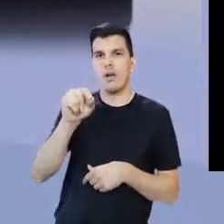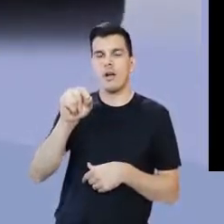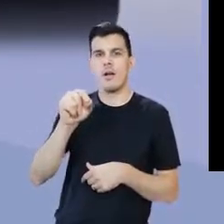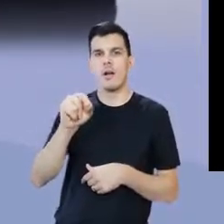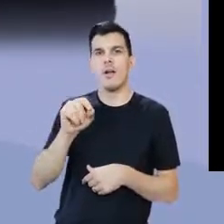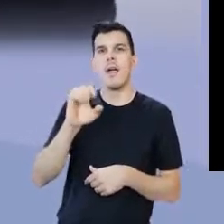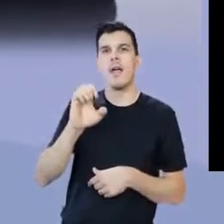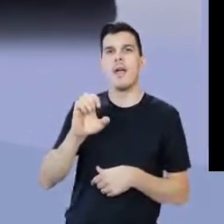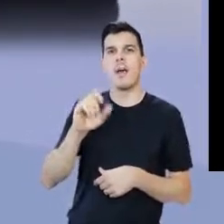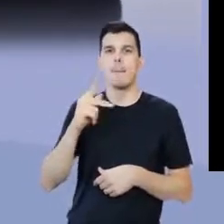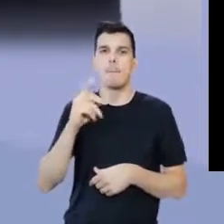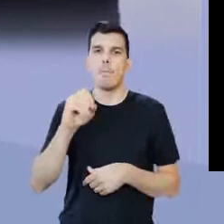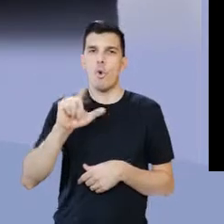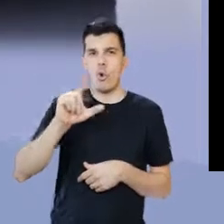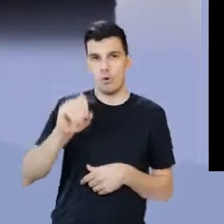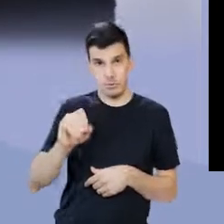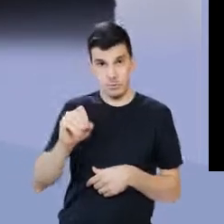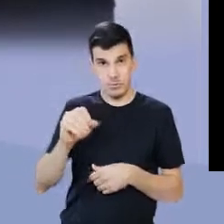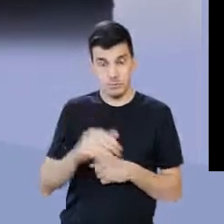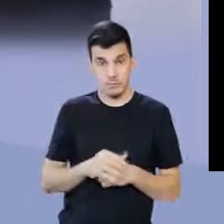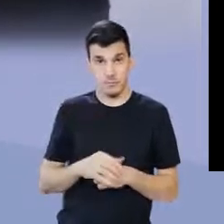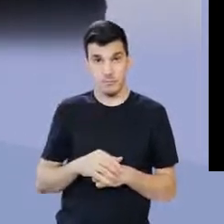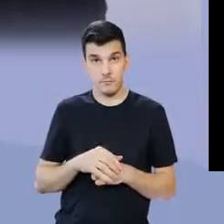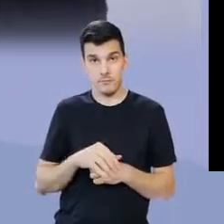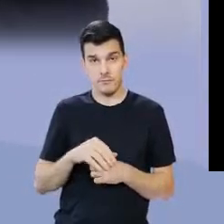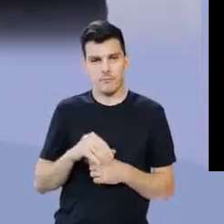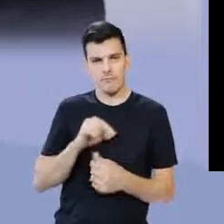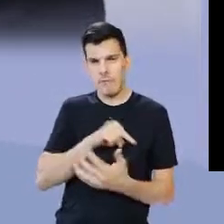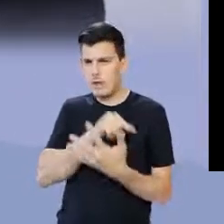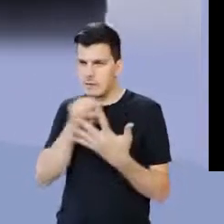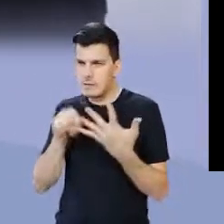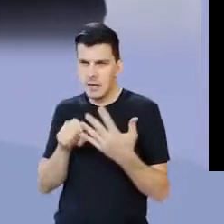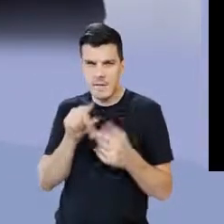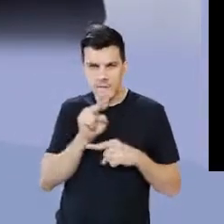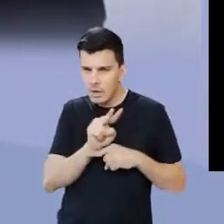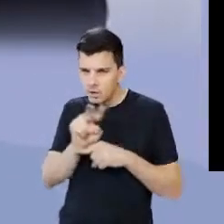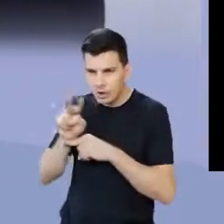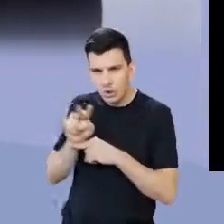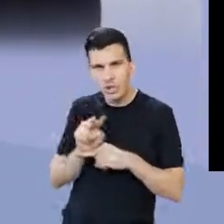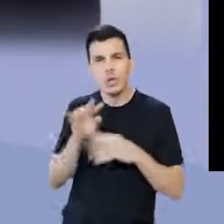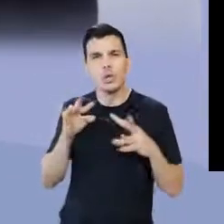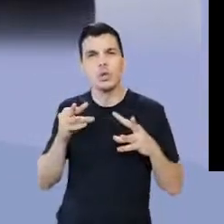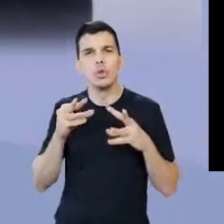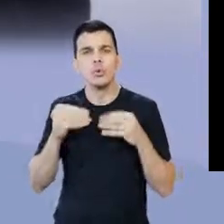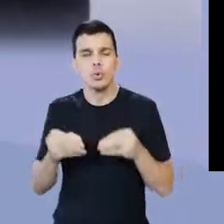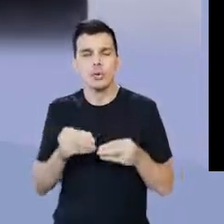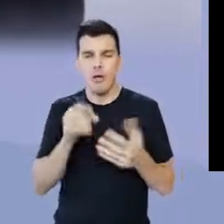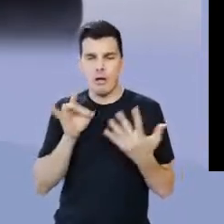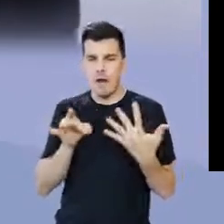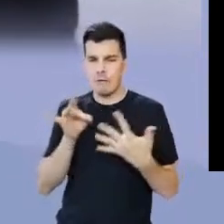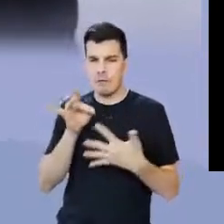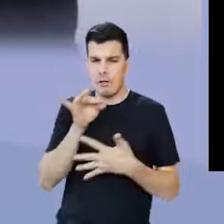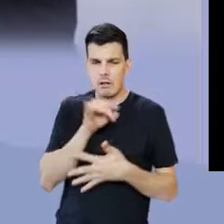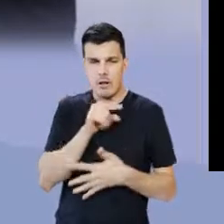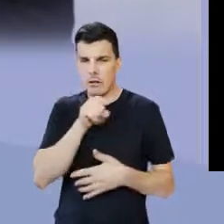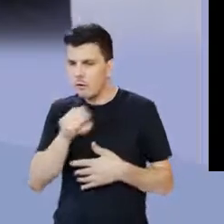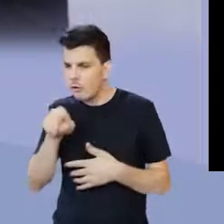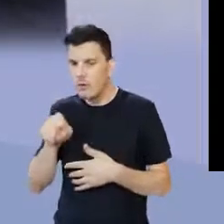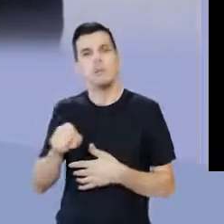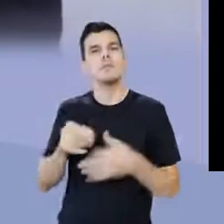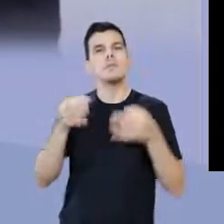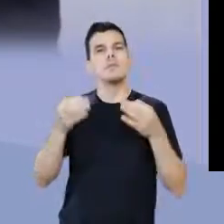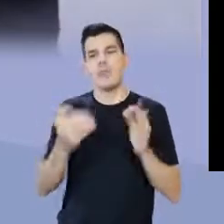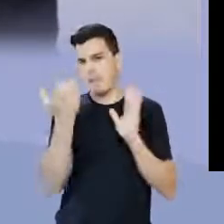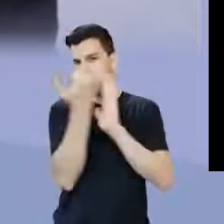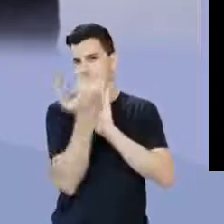de éforos, geralmente é número de 5, que vigiavam os costumes, vigiavam se cada órgão daquele estava